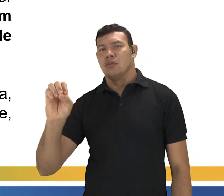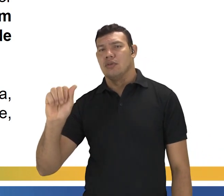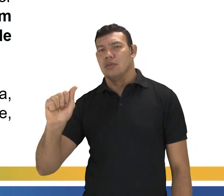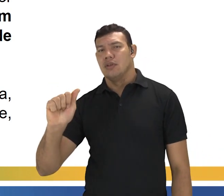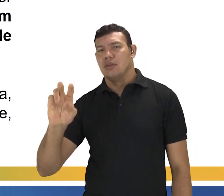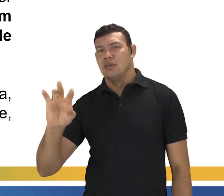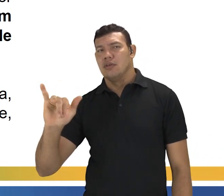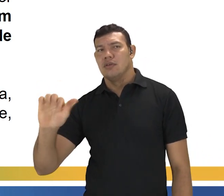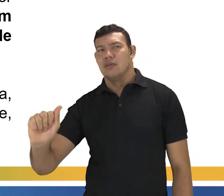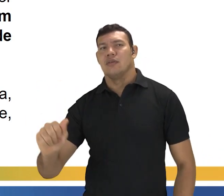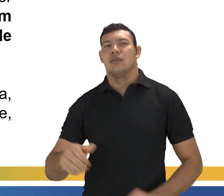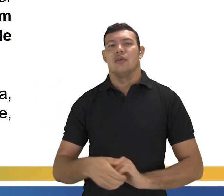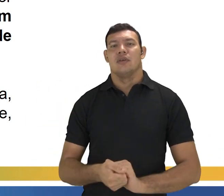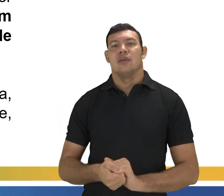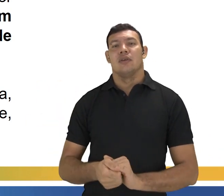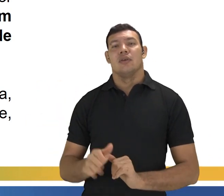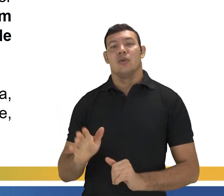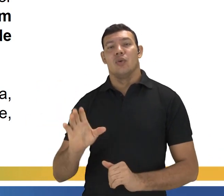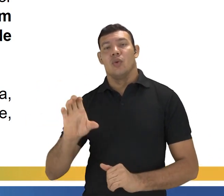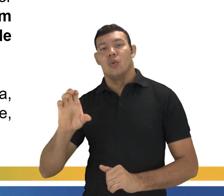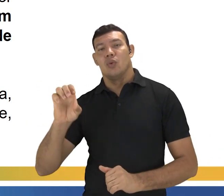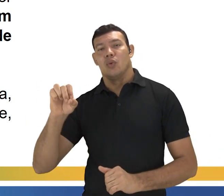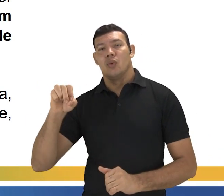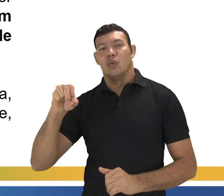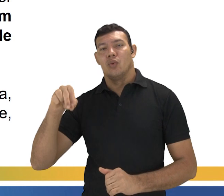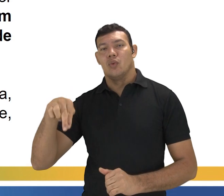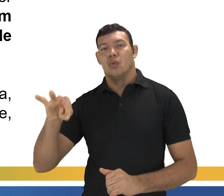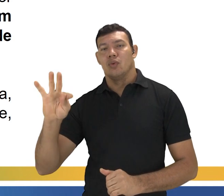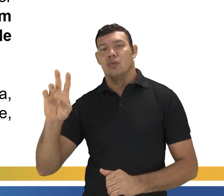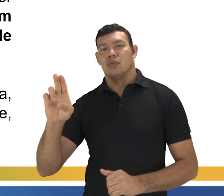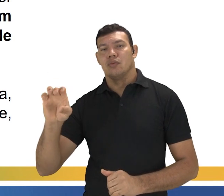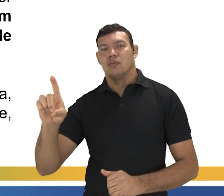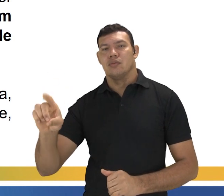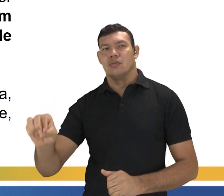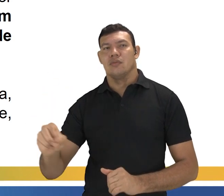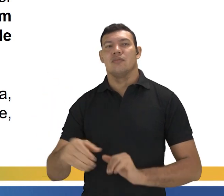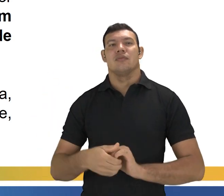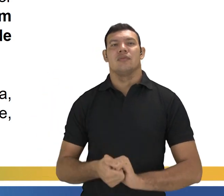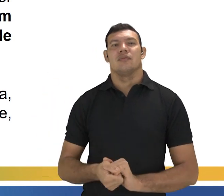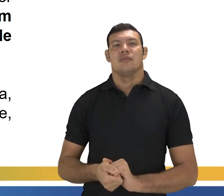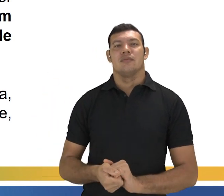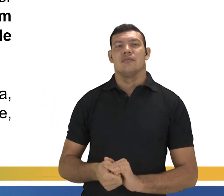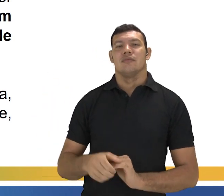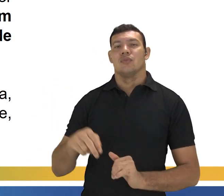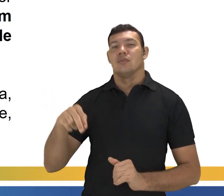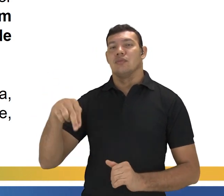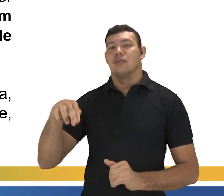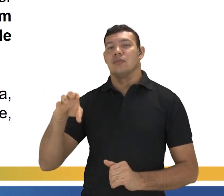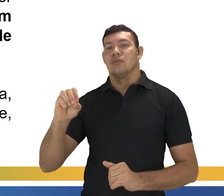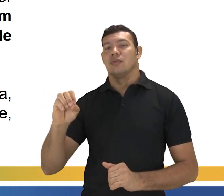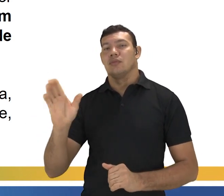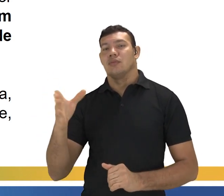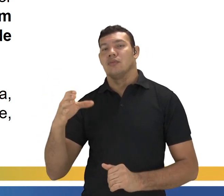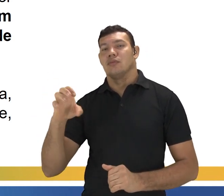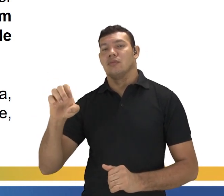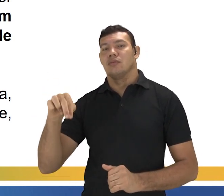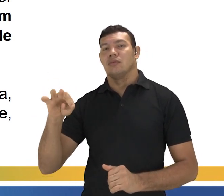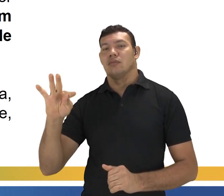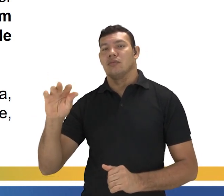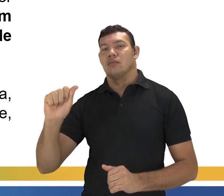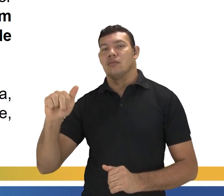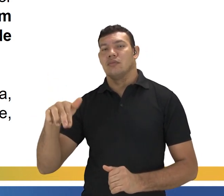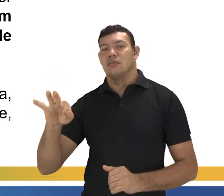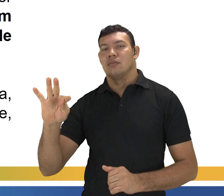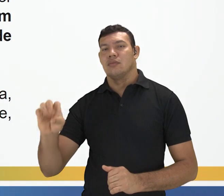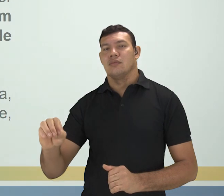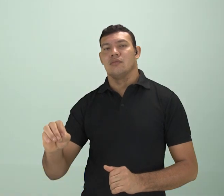embora, ainda que, mesmo que, apesar de que, não obstante. Por quê? Porque todos são operadores